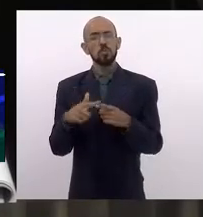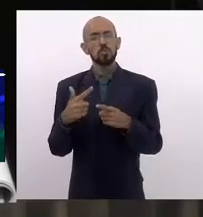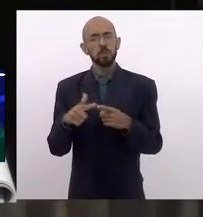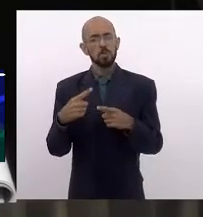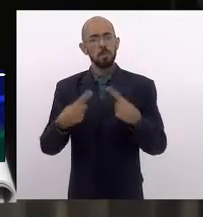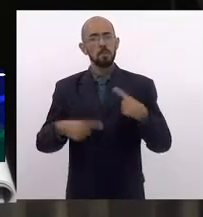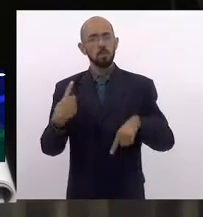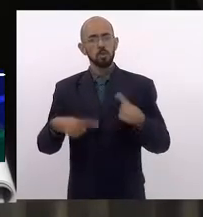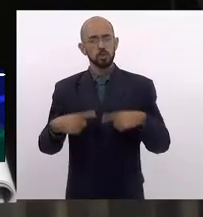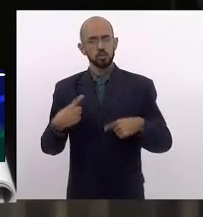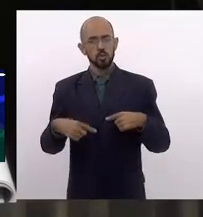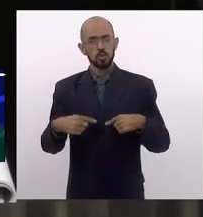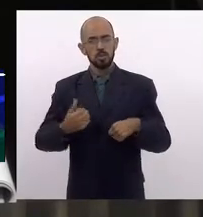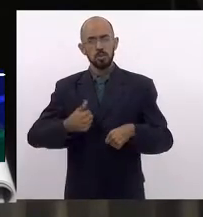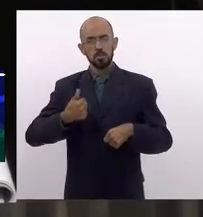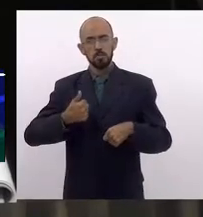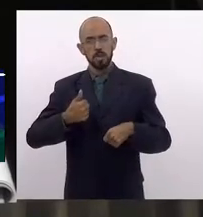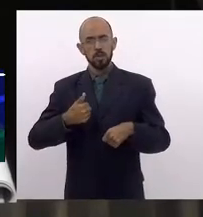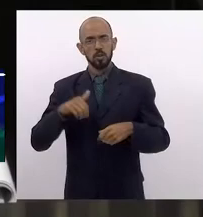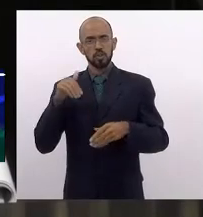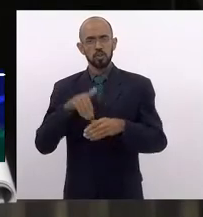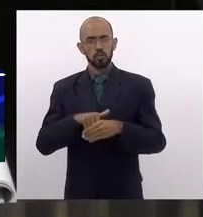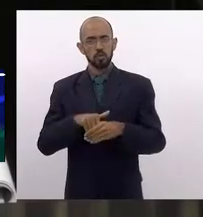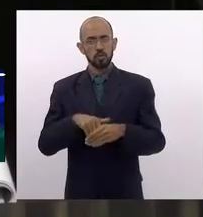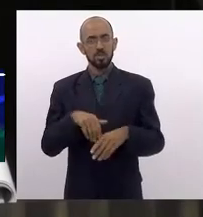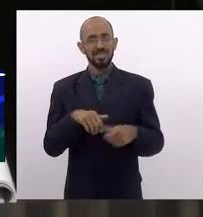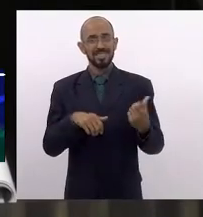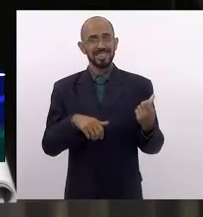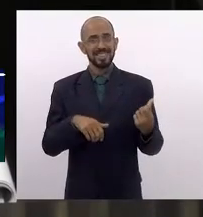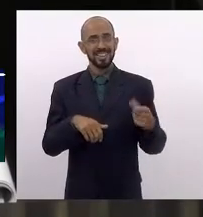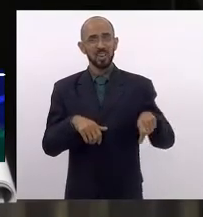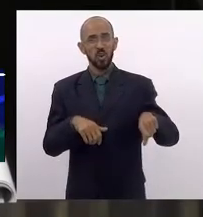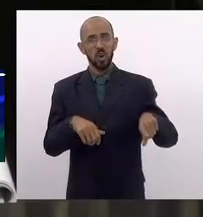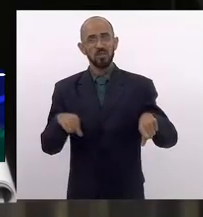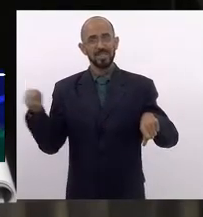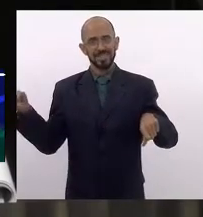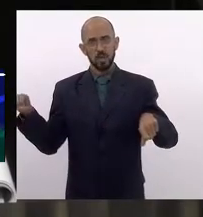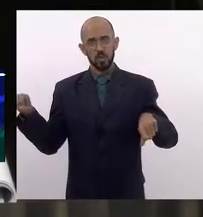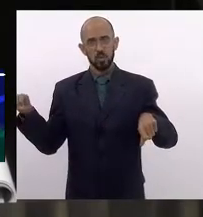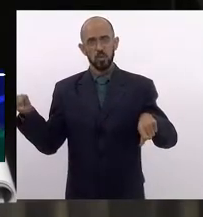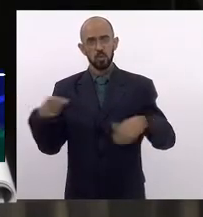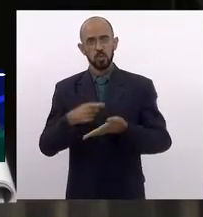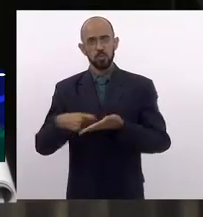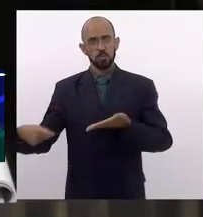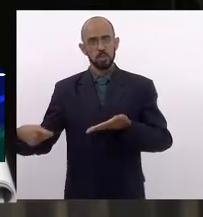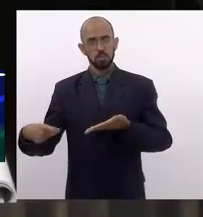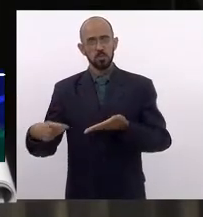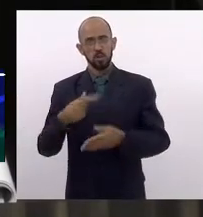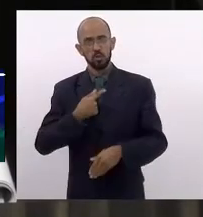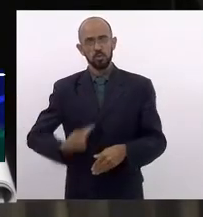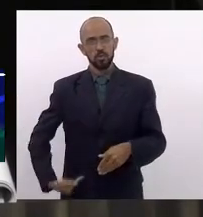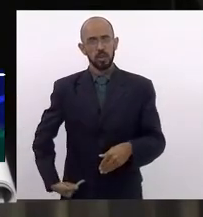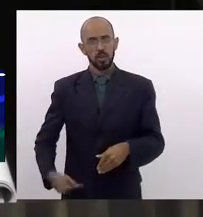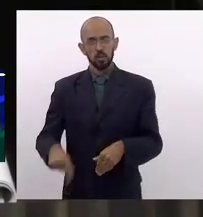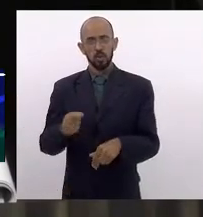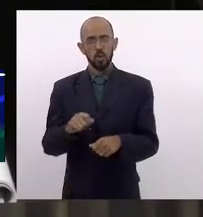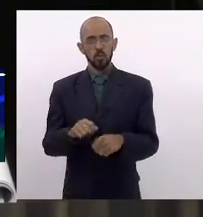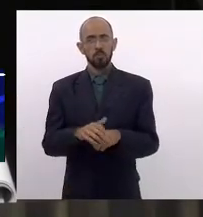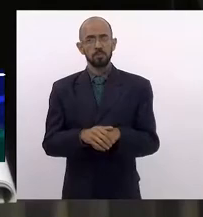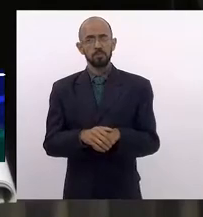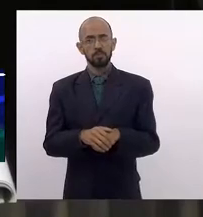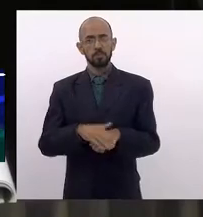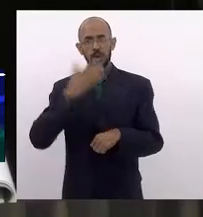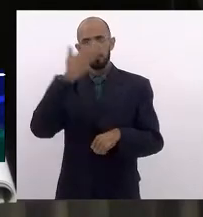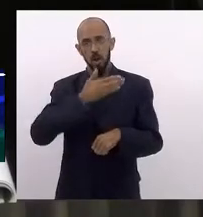primeiro lugar nós voltamos aqui foi 60 90 e fiz mandou o governador por irregularidade cometida e